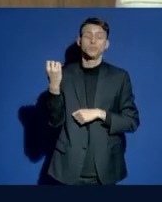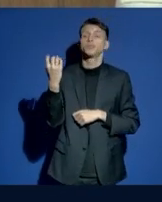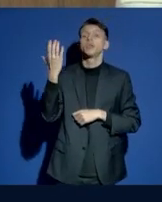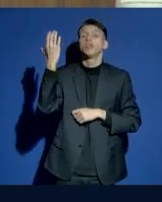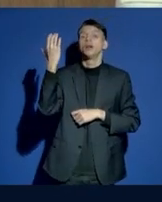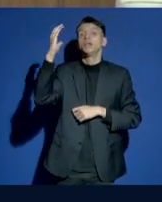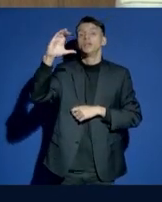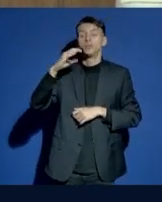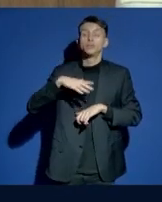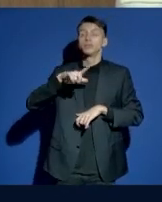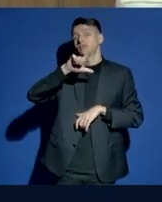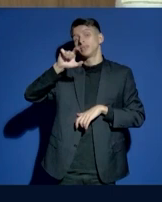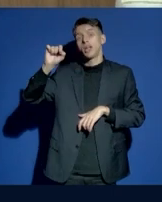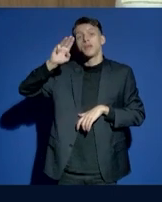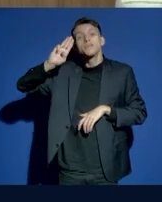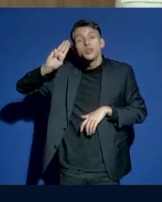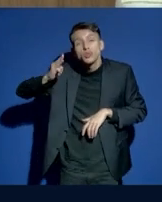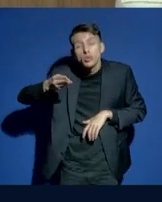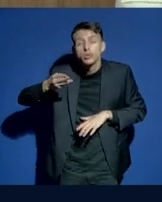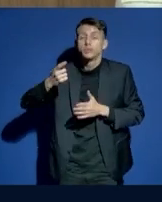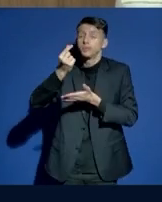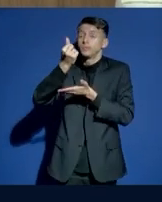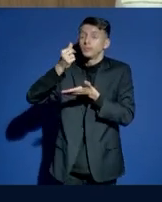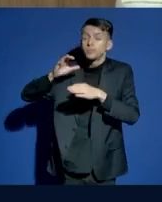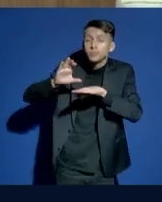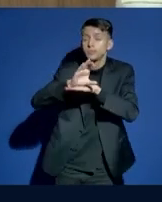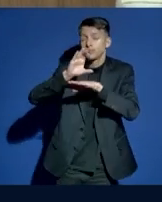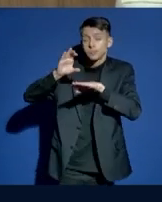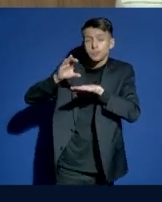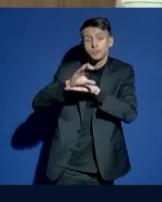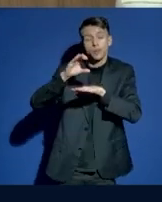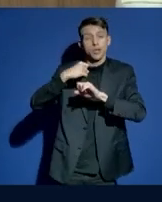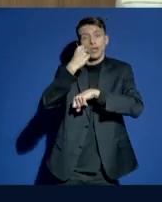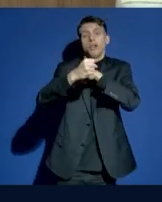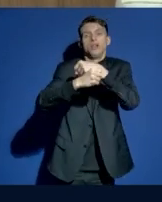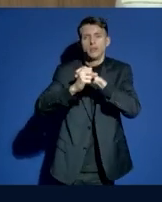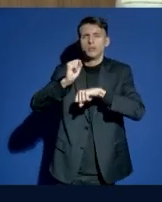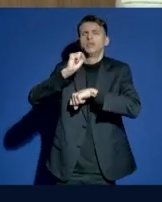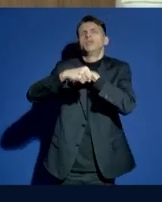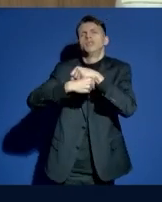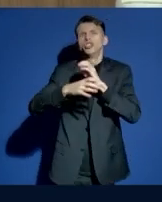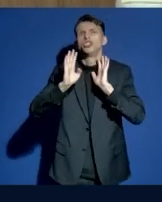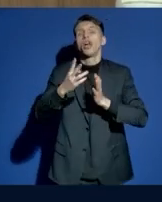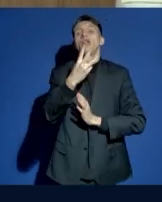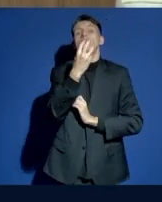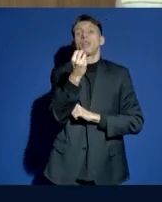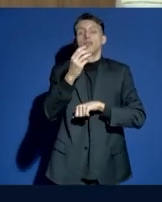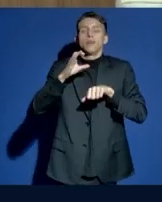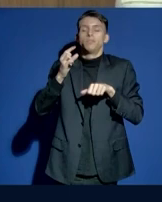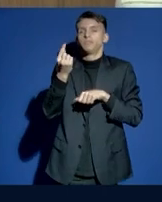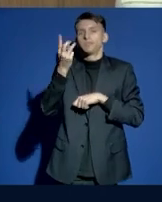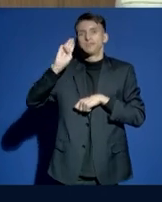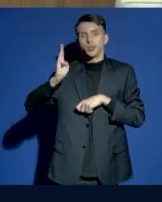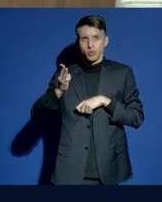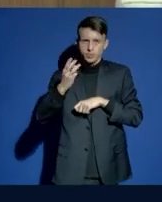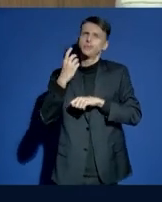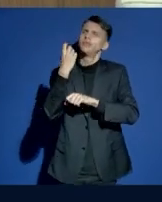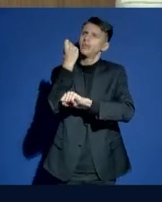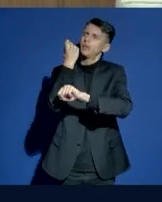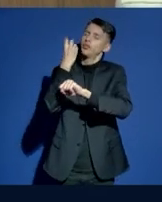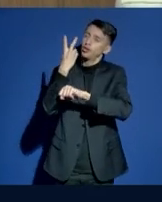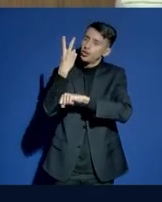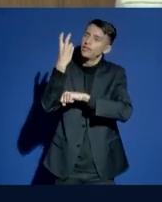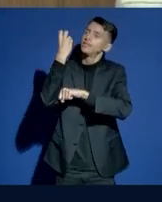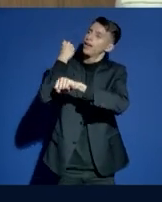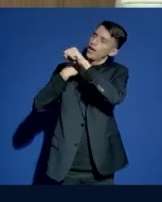100 milhões de reais de investimento aí para os próximos anos já investimos uns 30 milhões só nos últimos anos na geração